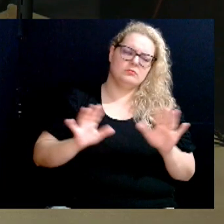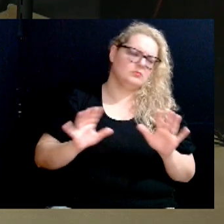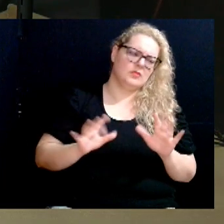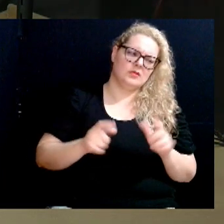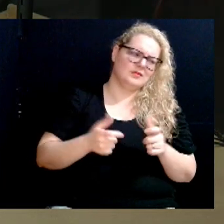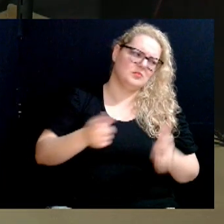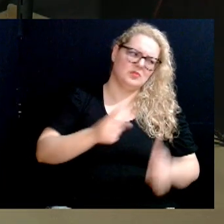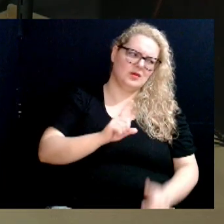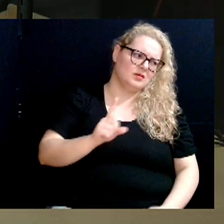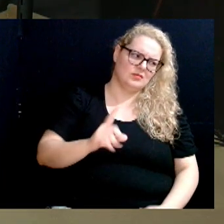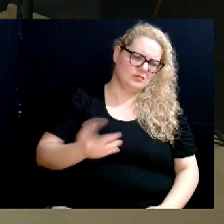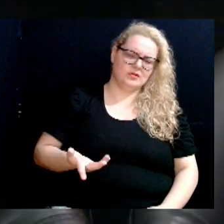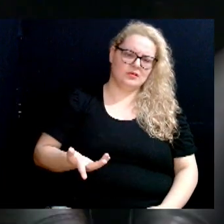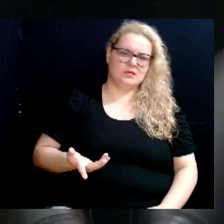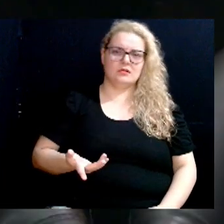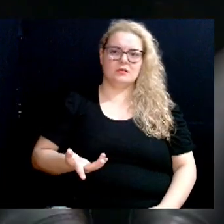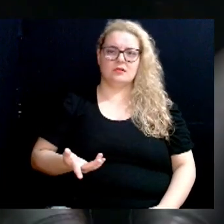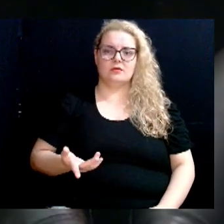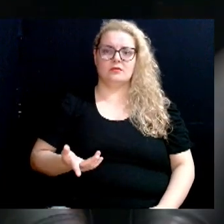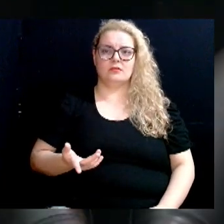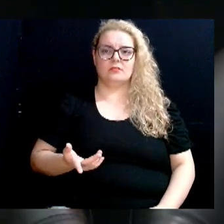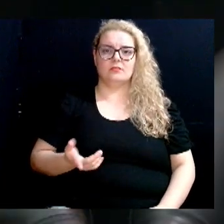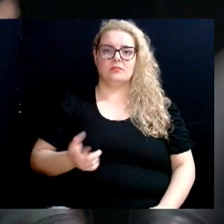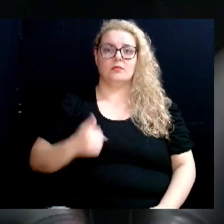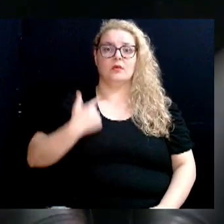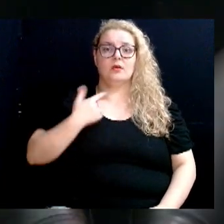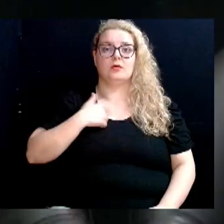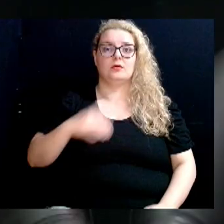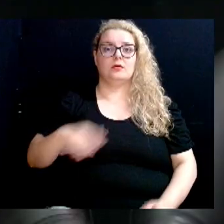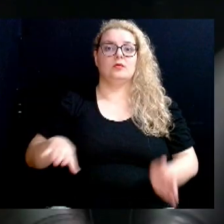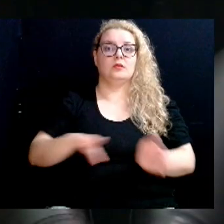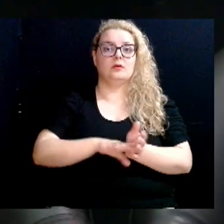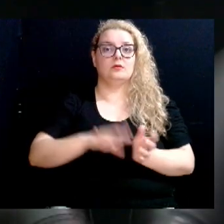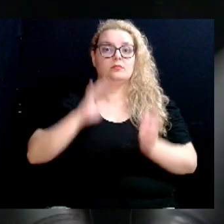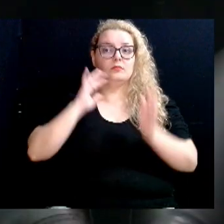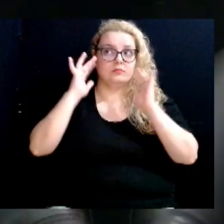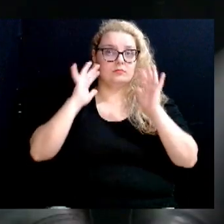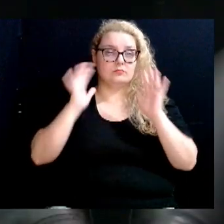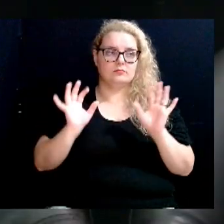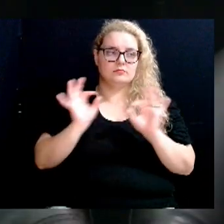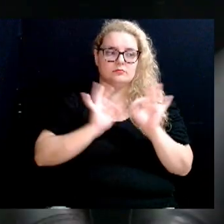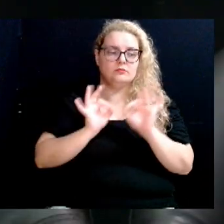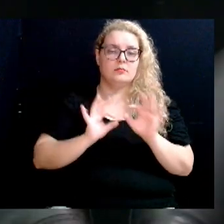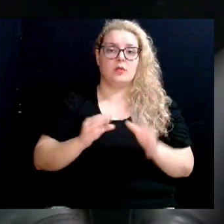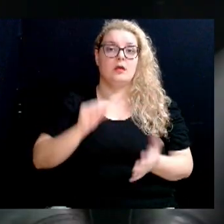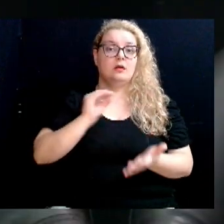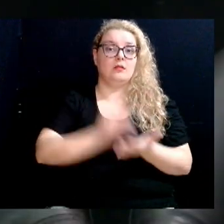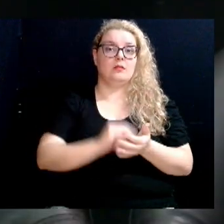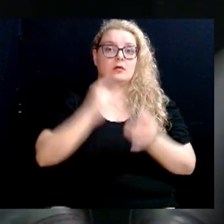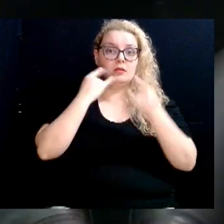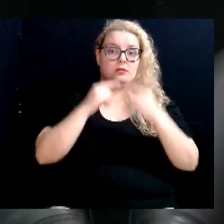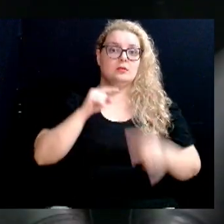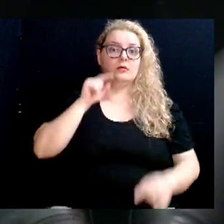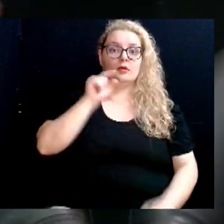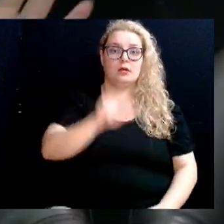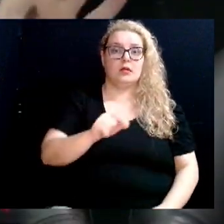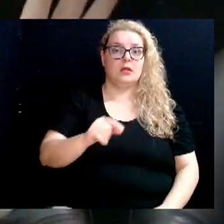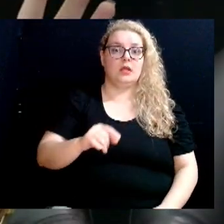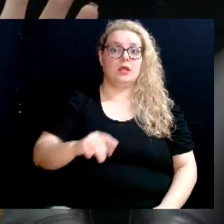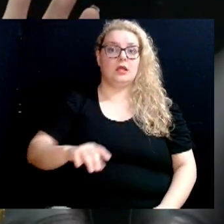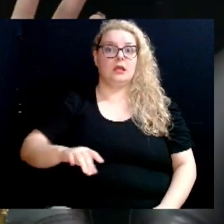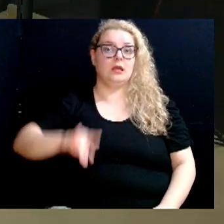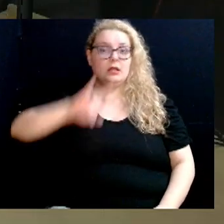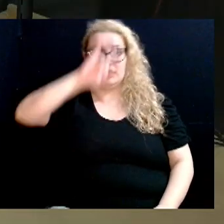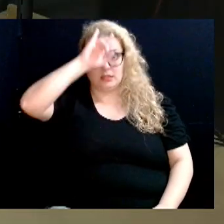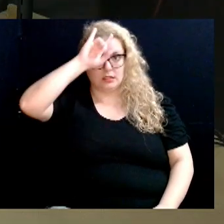Né? A gente vem com isso meio que pré-programado, não, é falta de interesse, então ele tá saindo com outra. A primeira coisa que